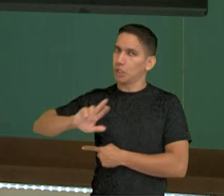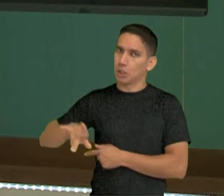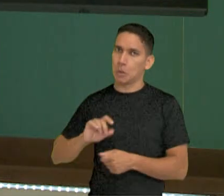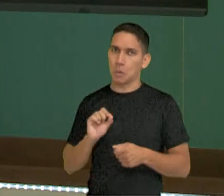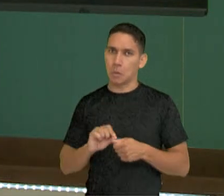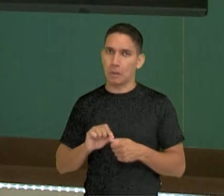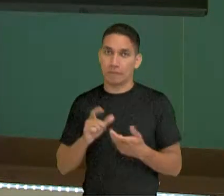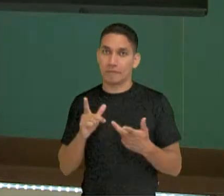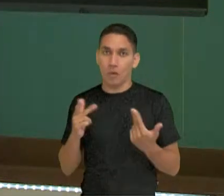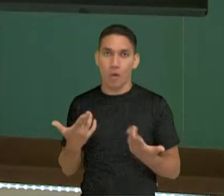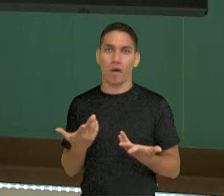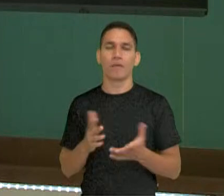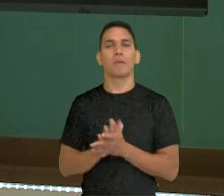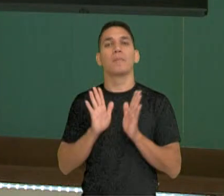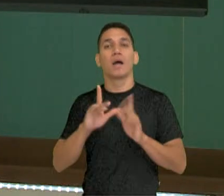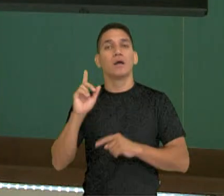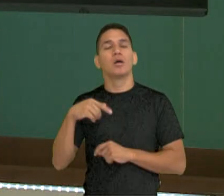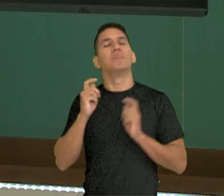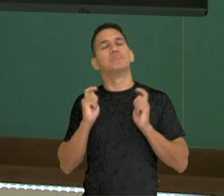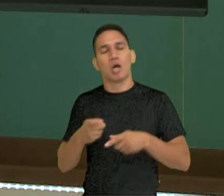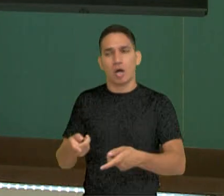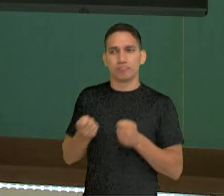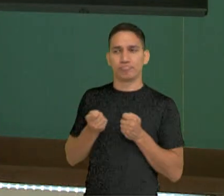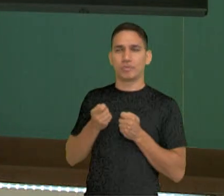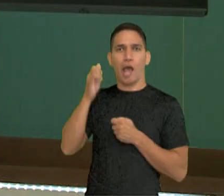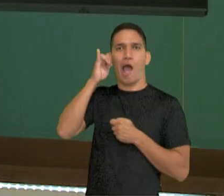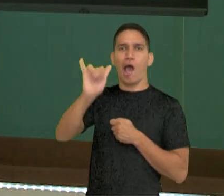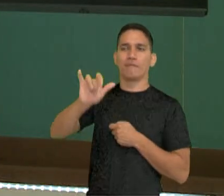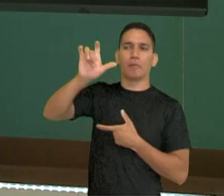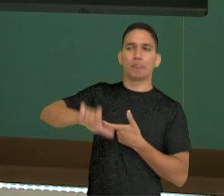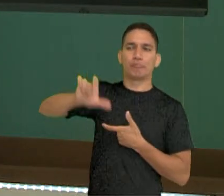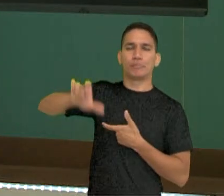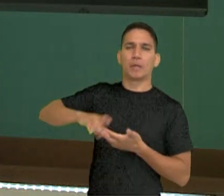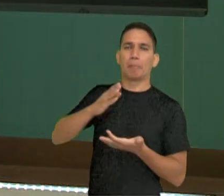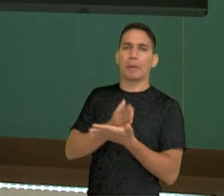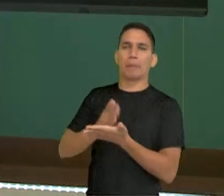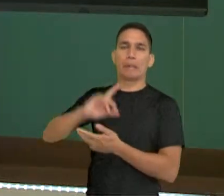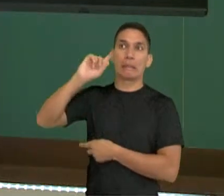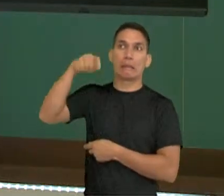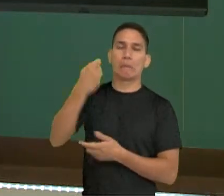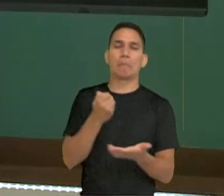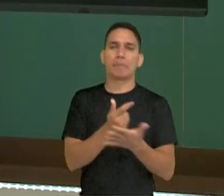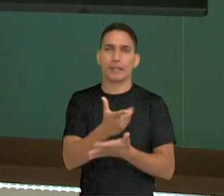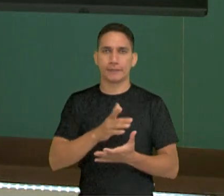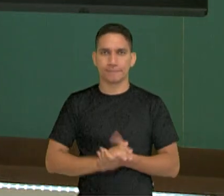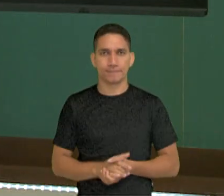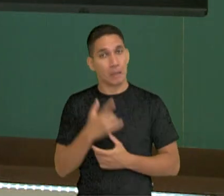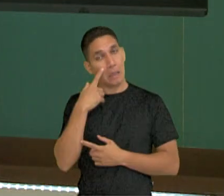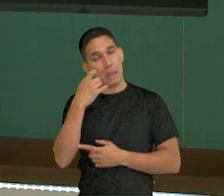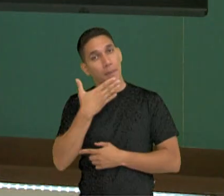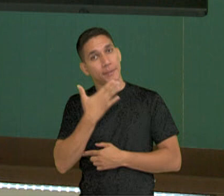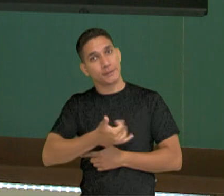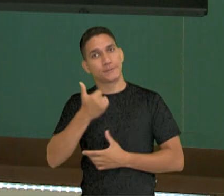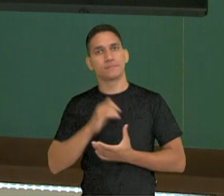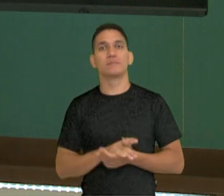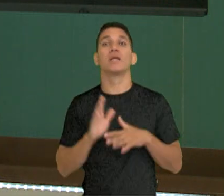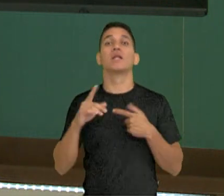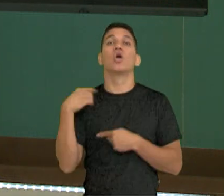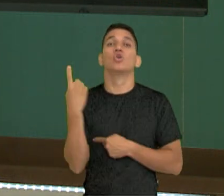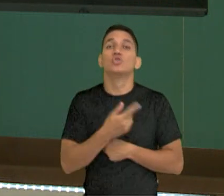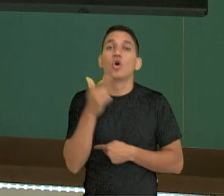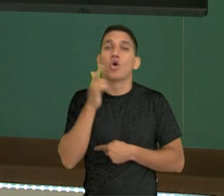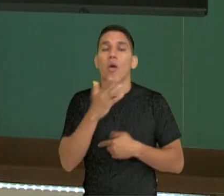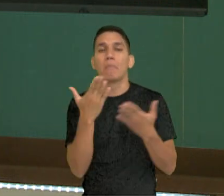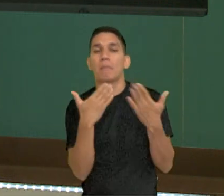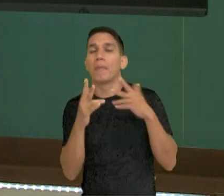ser bastante importante para não ficar com cartão de crédito para pagar depois da viagem. Isso é bastante interessante. Então a gente conversou sobre o